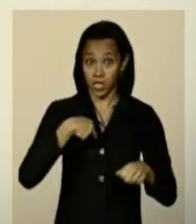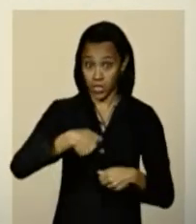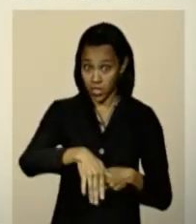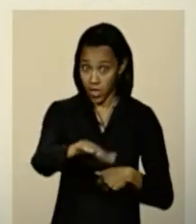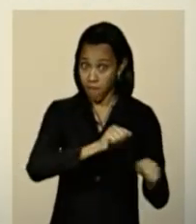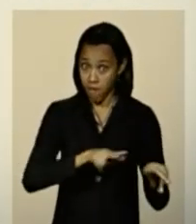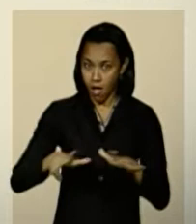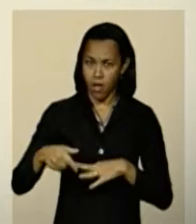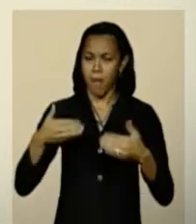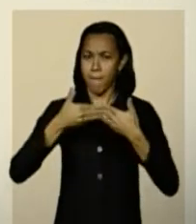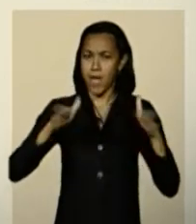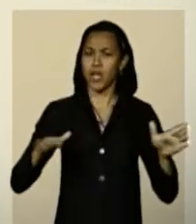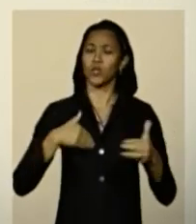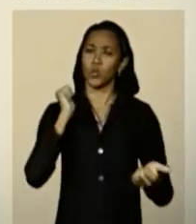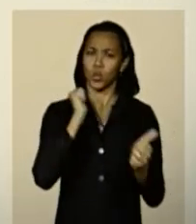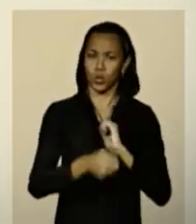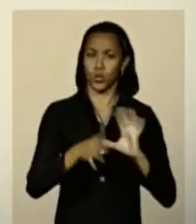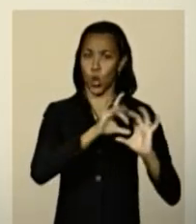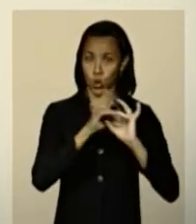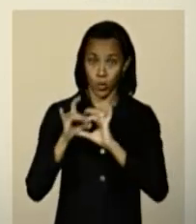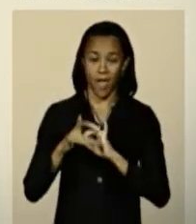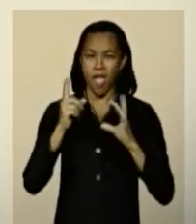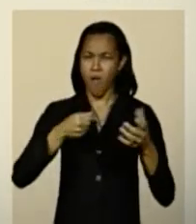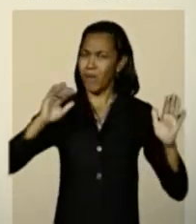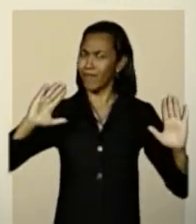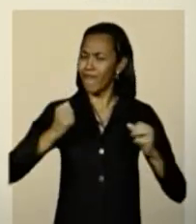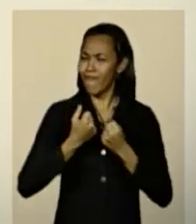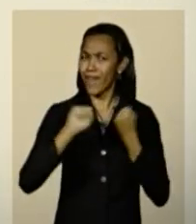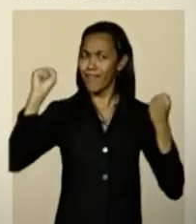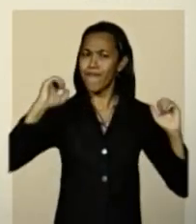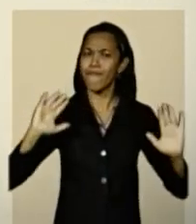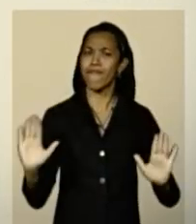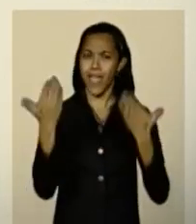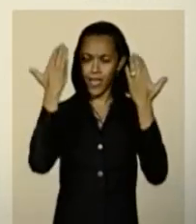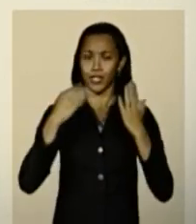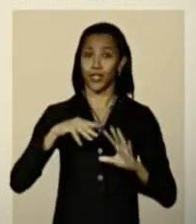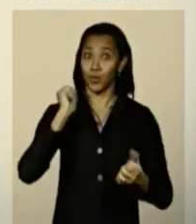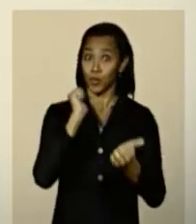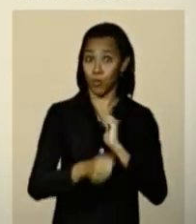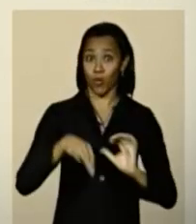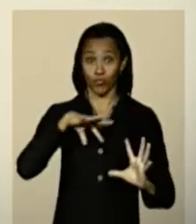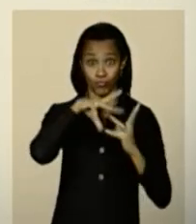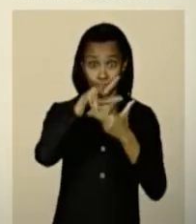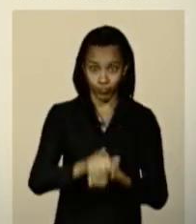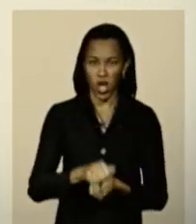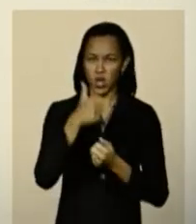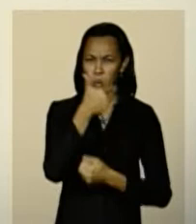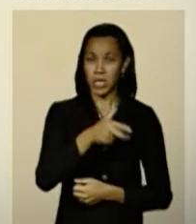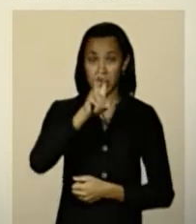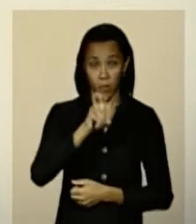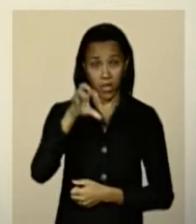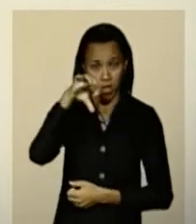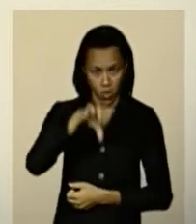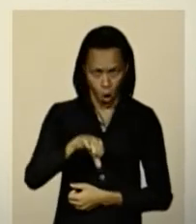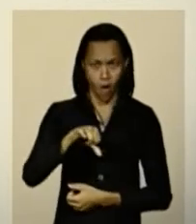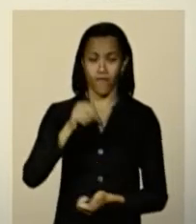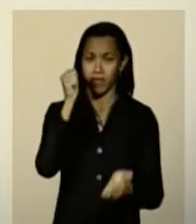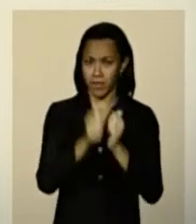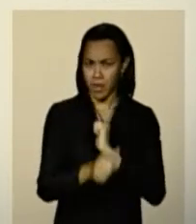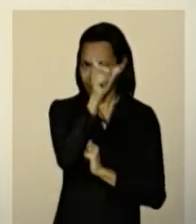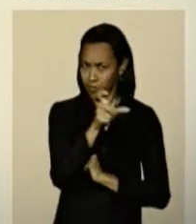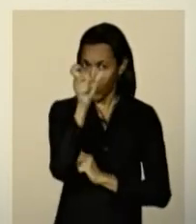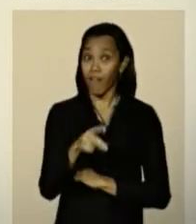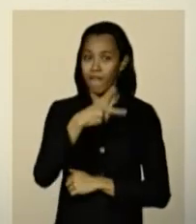Londres para abertura dos Jogos Olímpicos que é uma grande festa do Esporte internacional 259 atletas